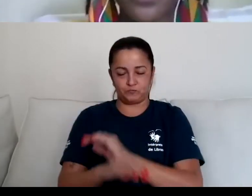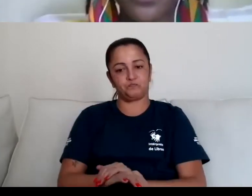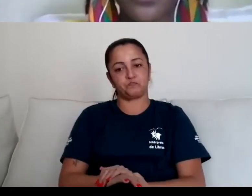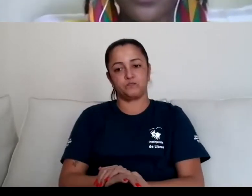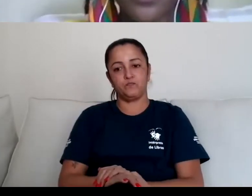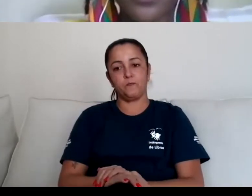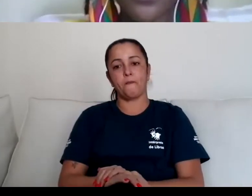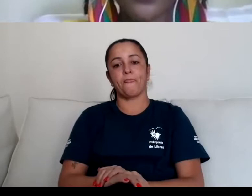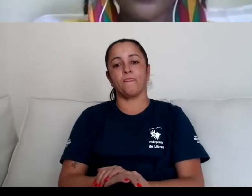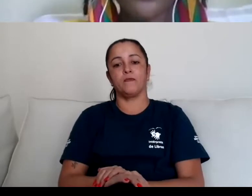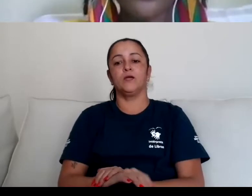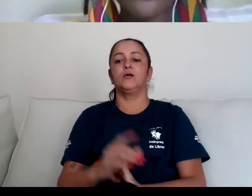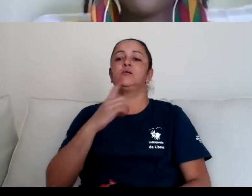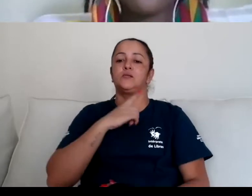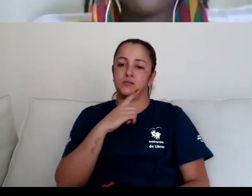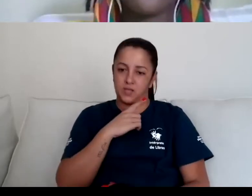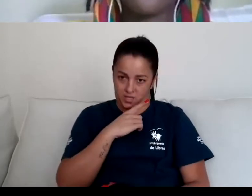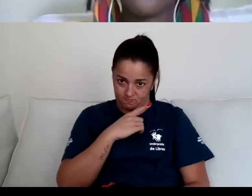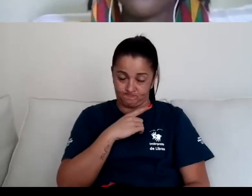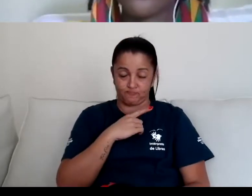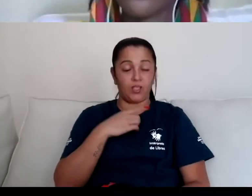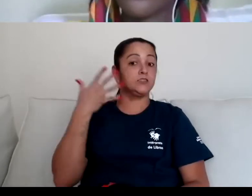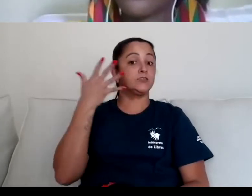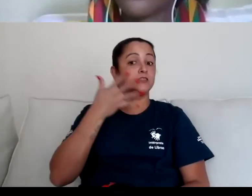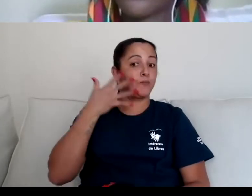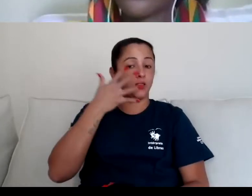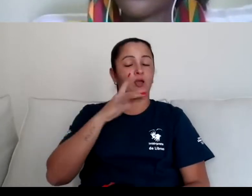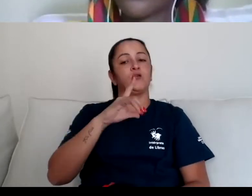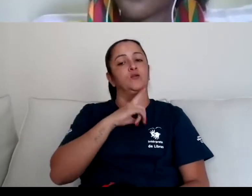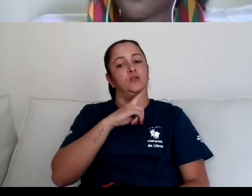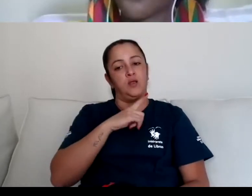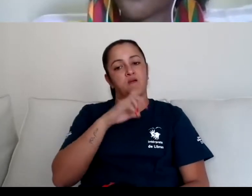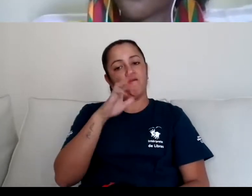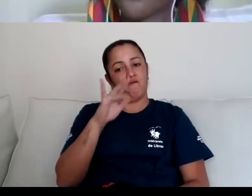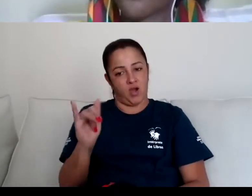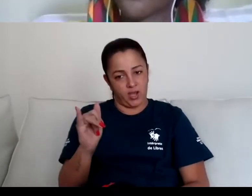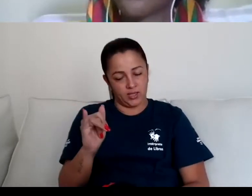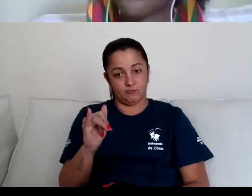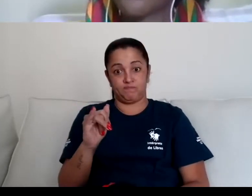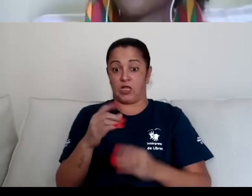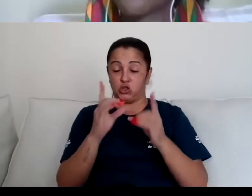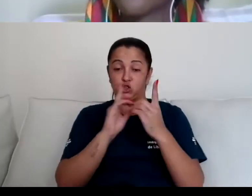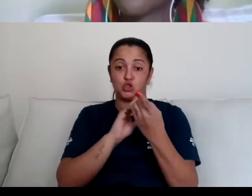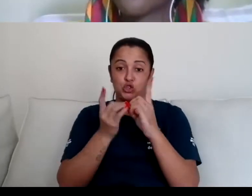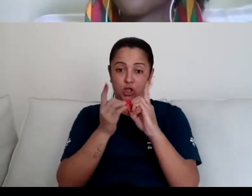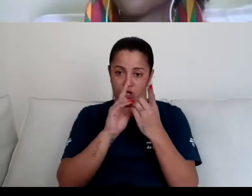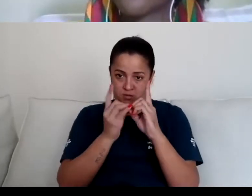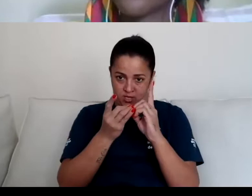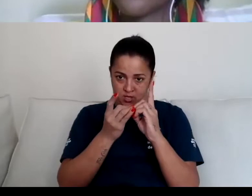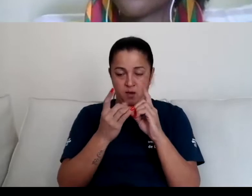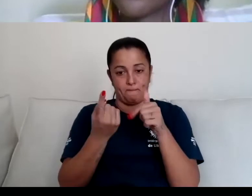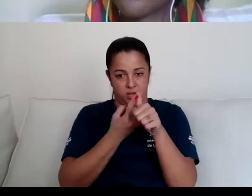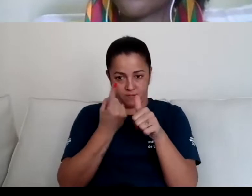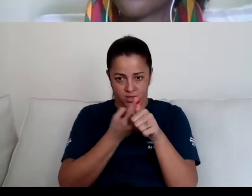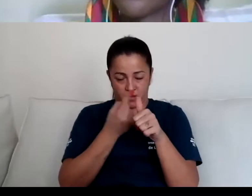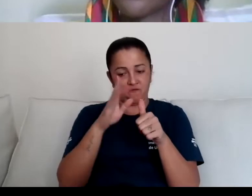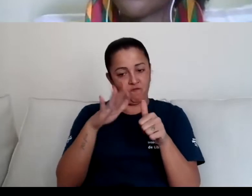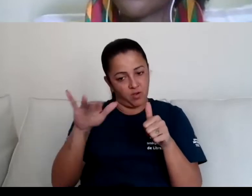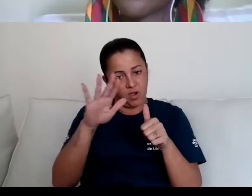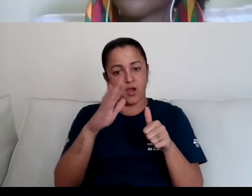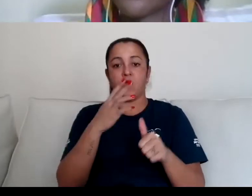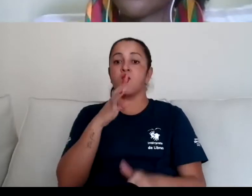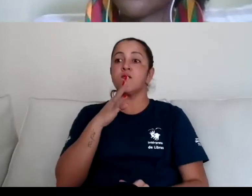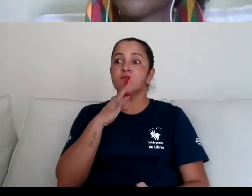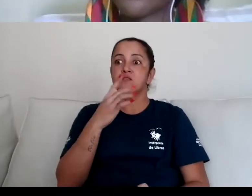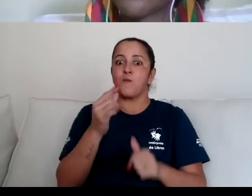Bom, esse seminário terá a seguinte dinâmica. Na primeira hora, vocês conhecerão um pouco da trajetória do projeto Mulheres